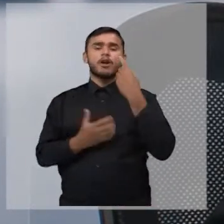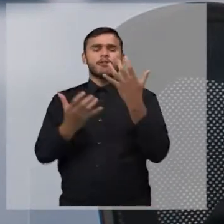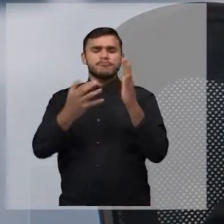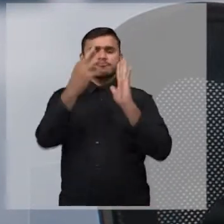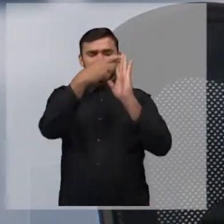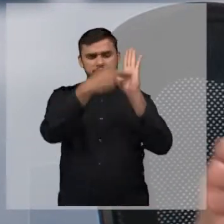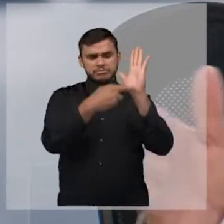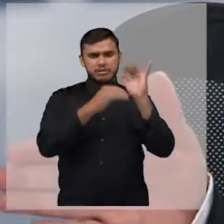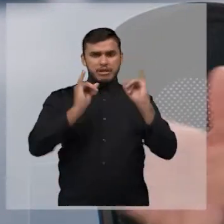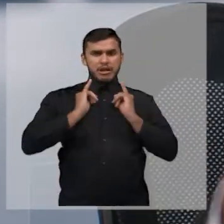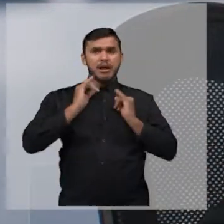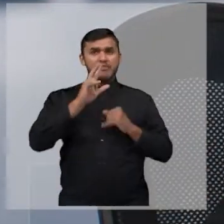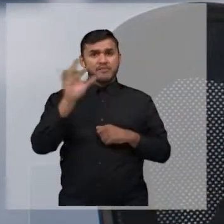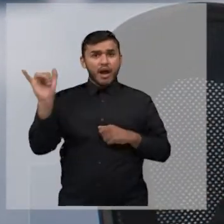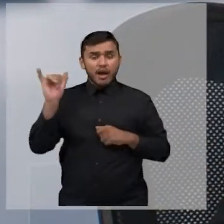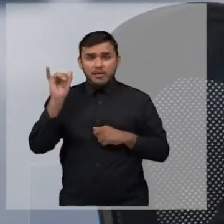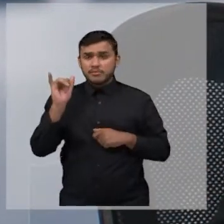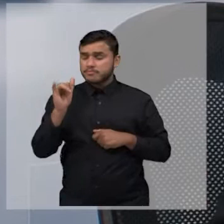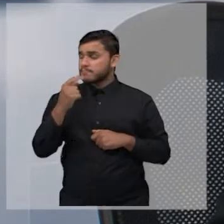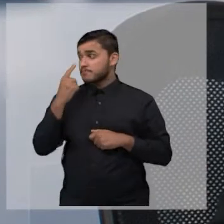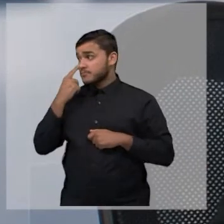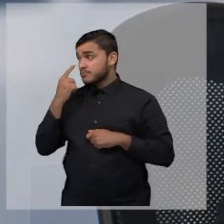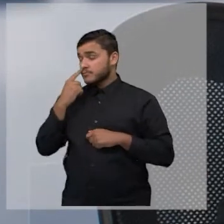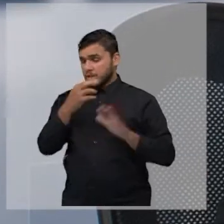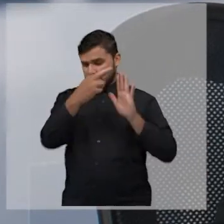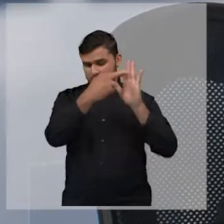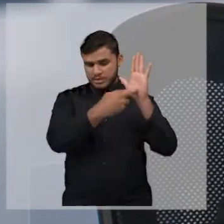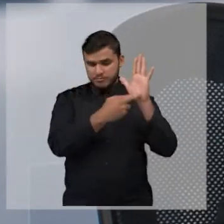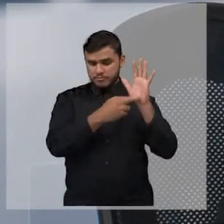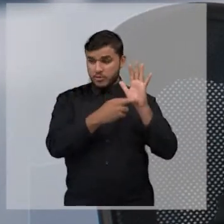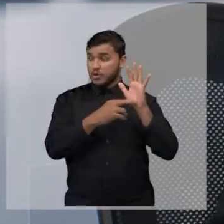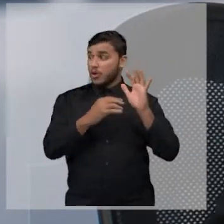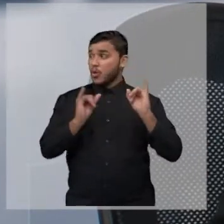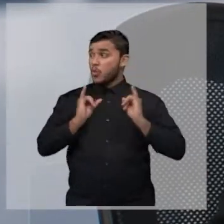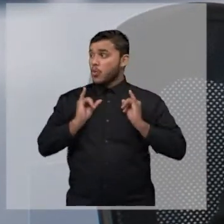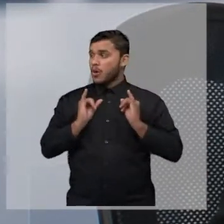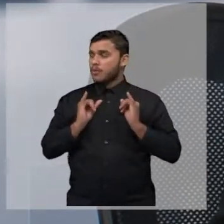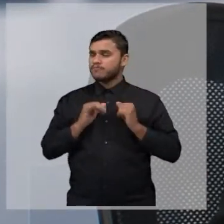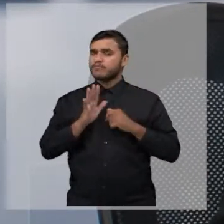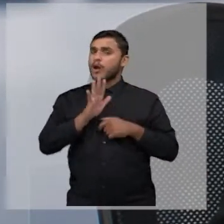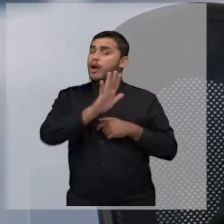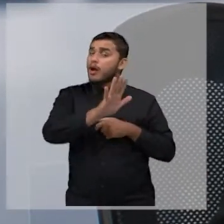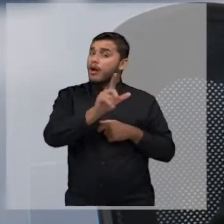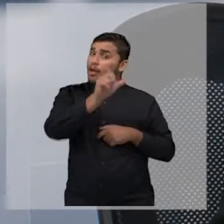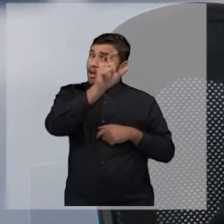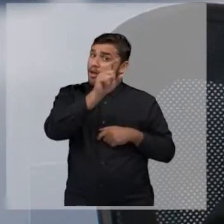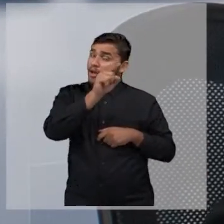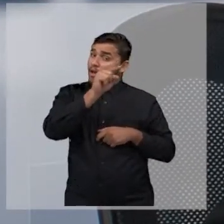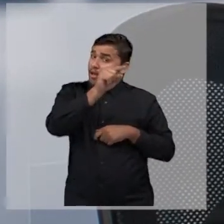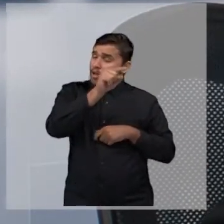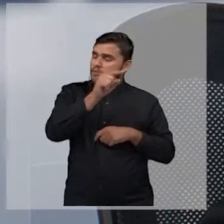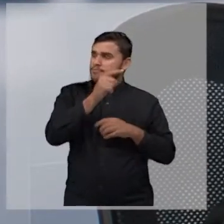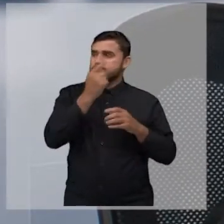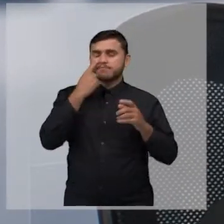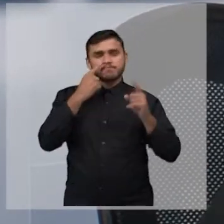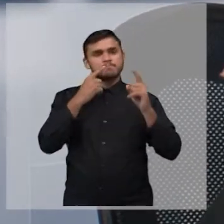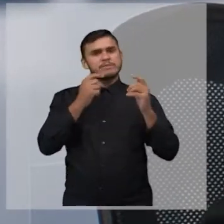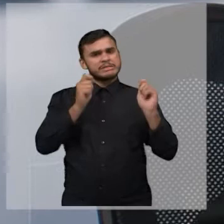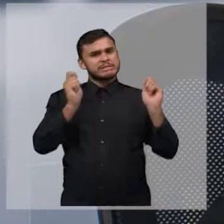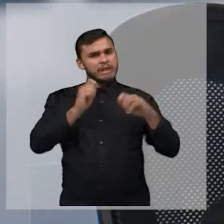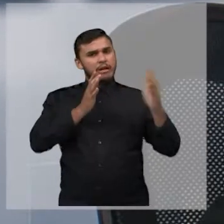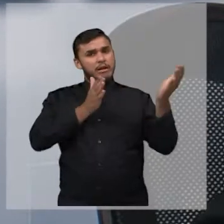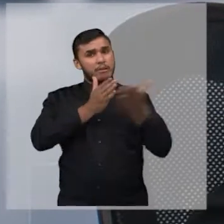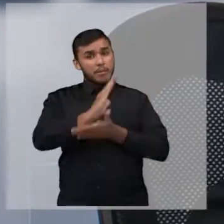tentando retalhar a reforma da Previdência, torná-la com condições de